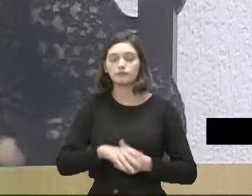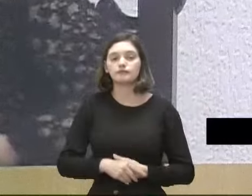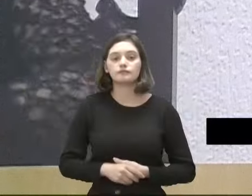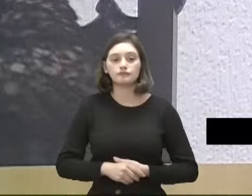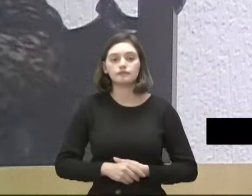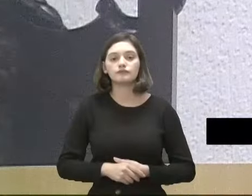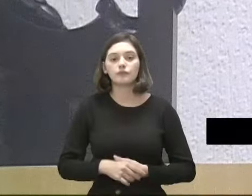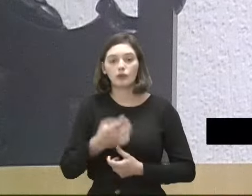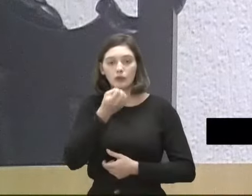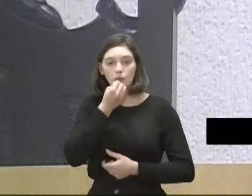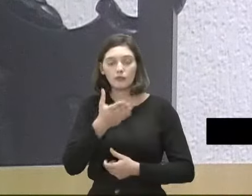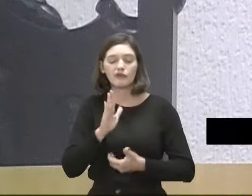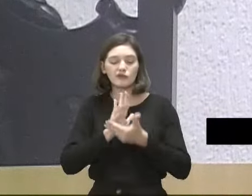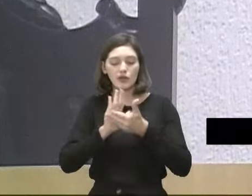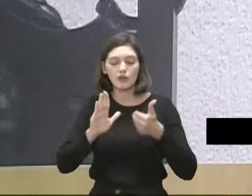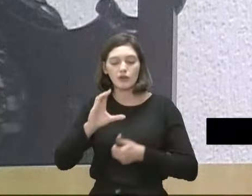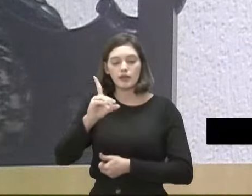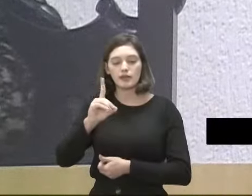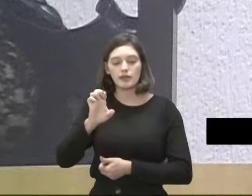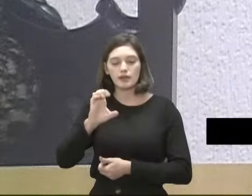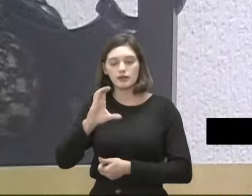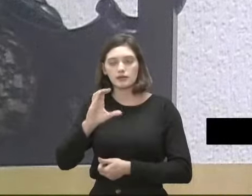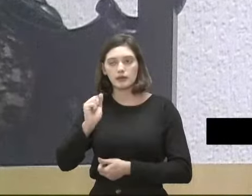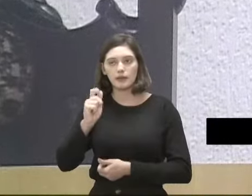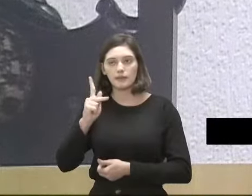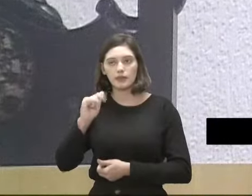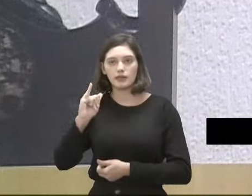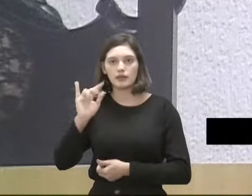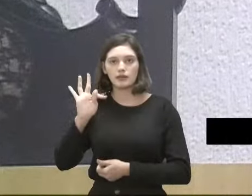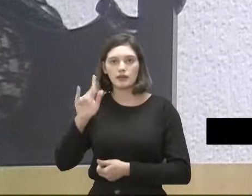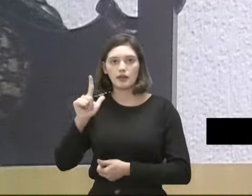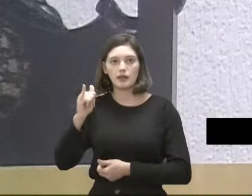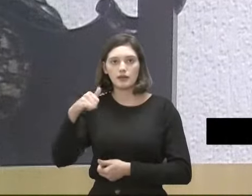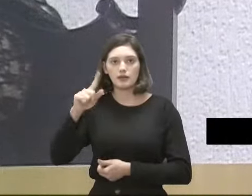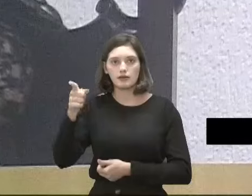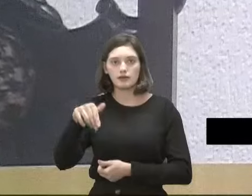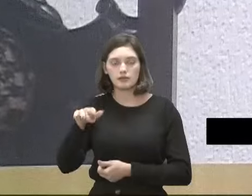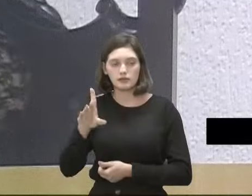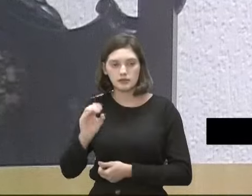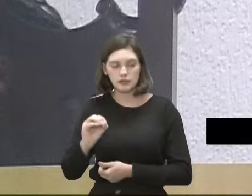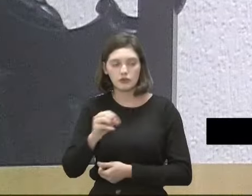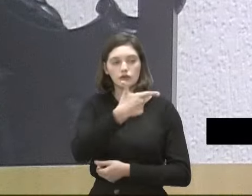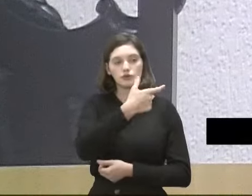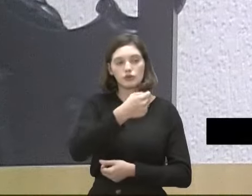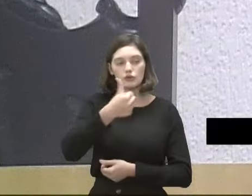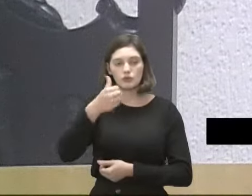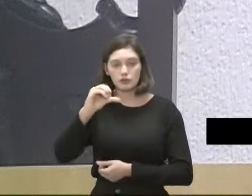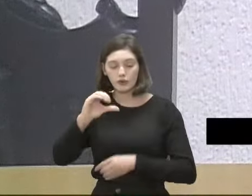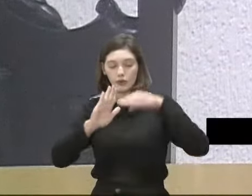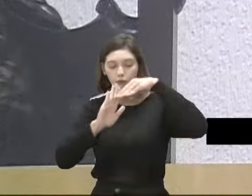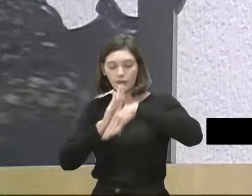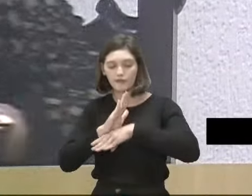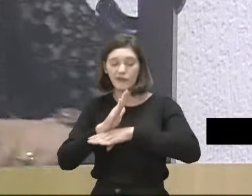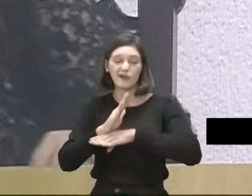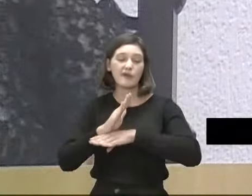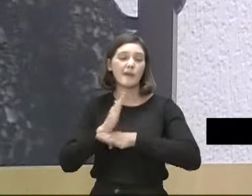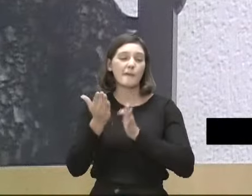foi muito descapitalizado ao longo dos anos. De 2019 até 2024, caiu quase pela